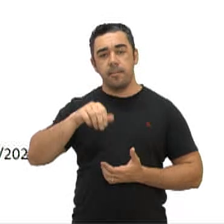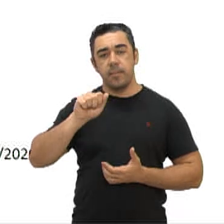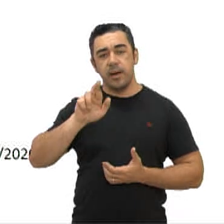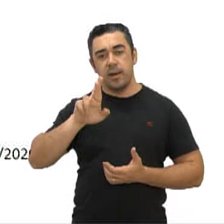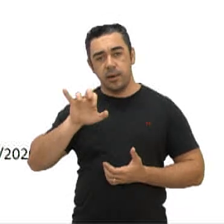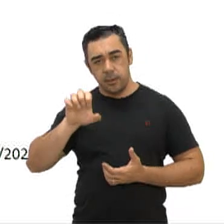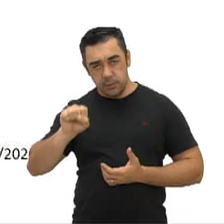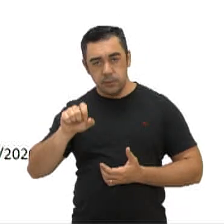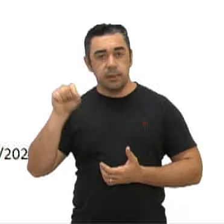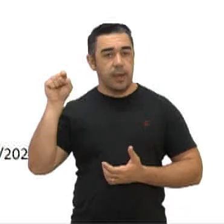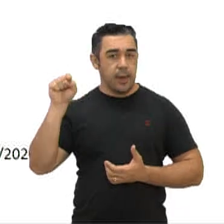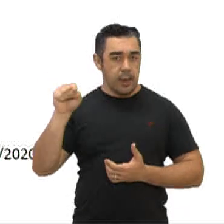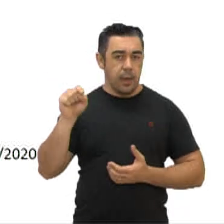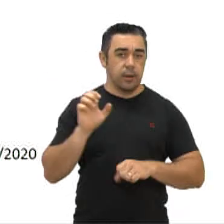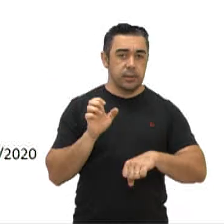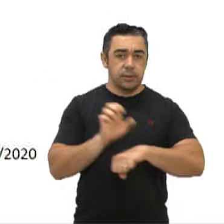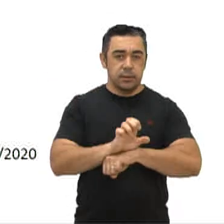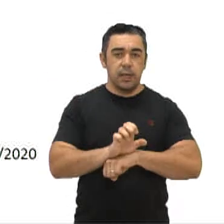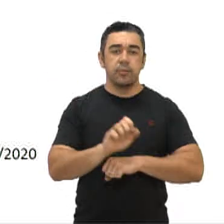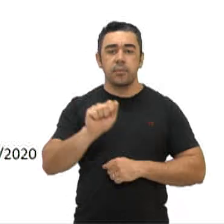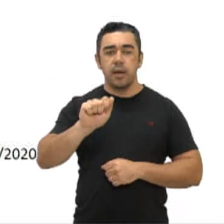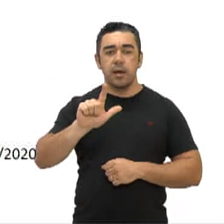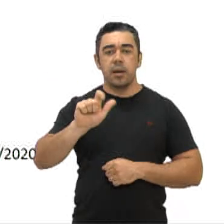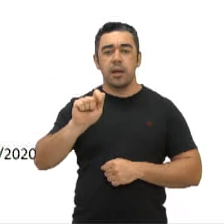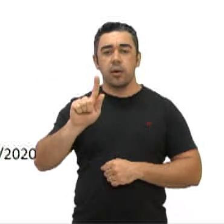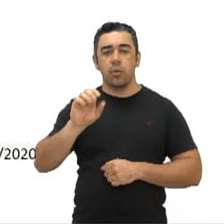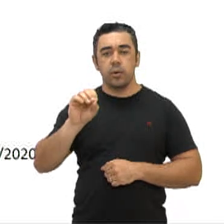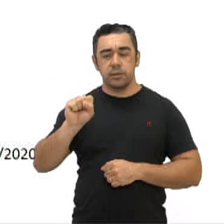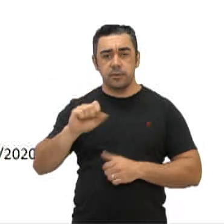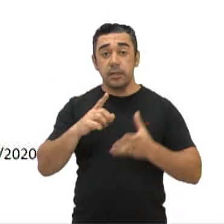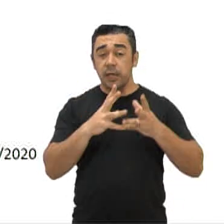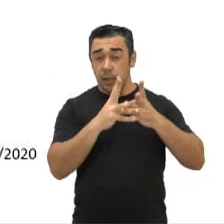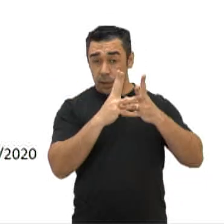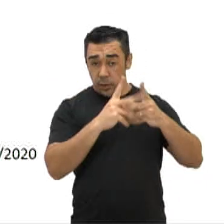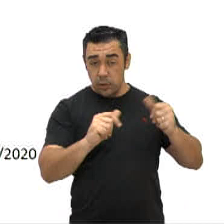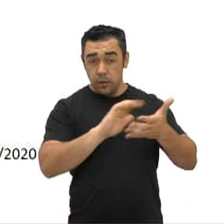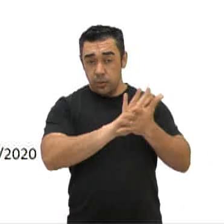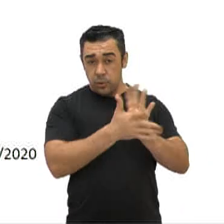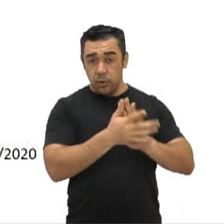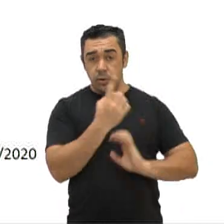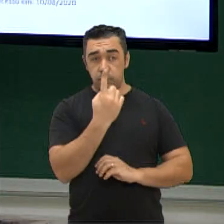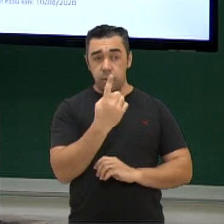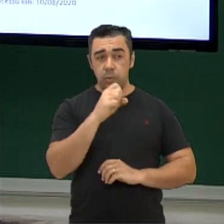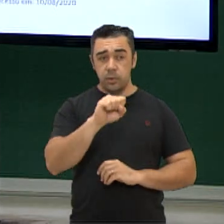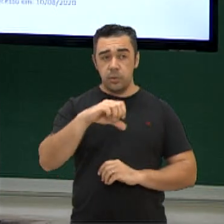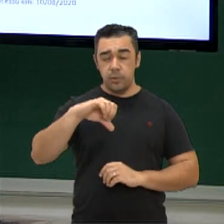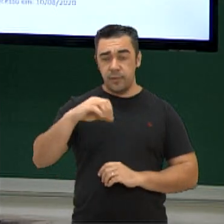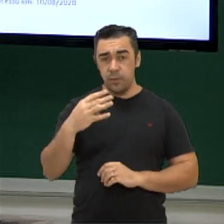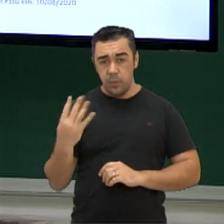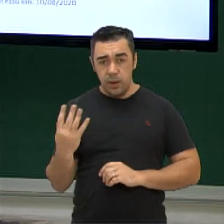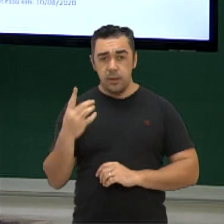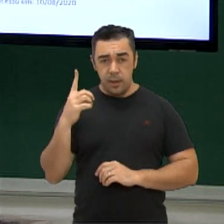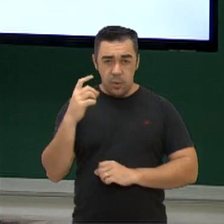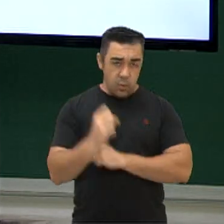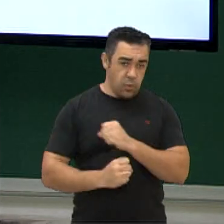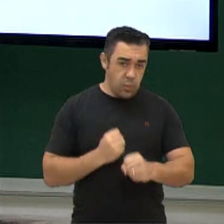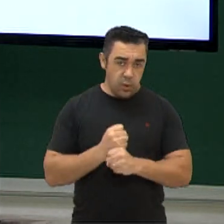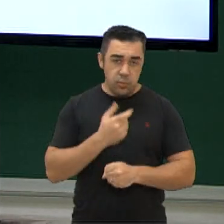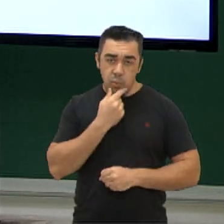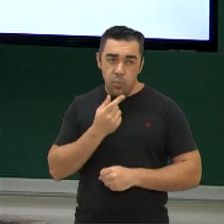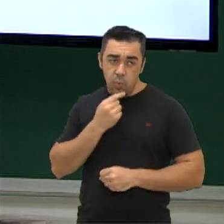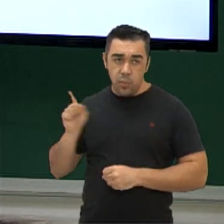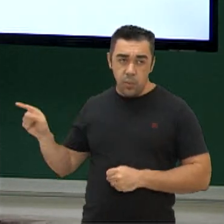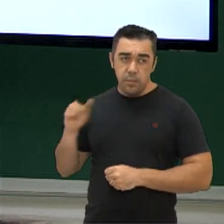aqui no Brasil, no estado de Alagoas. O quilombo foi destruído em 1694, que é o ano da morte do Zumbi